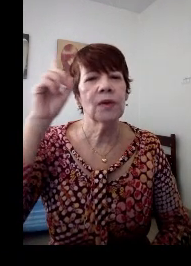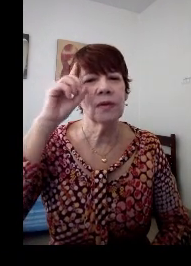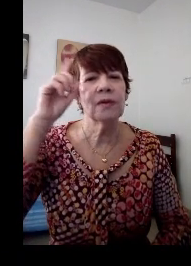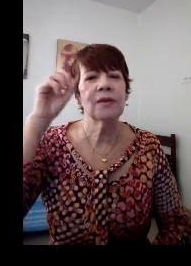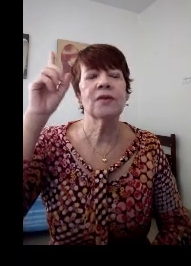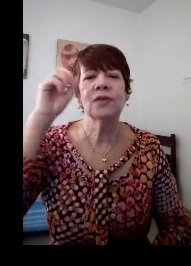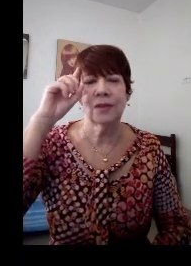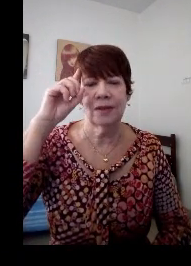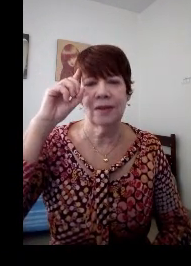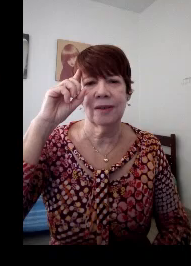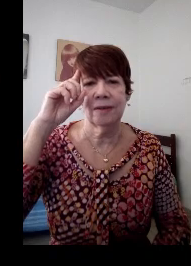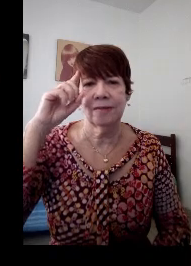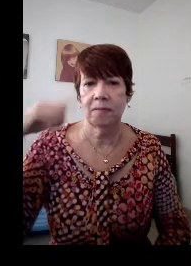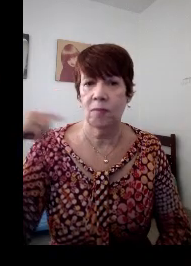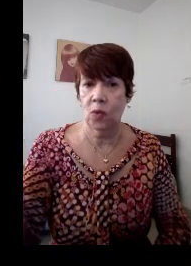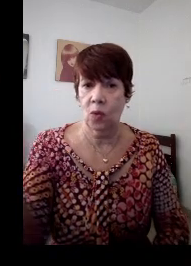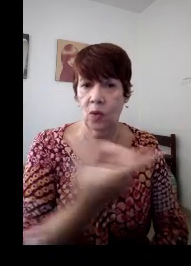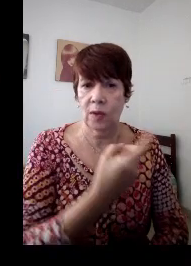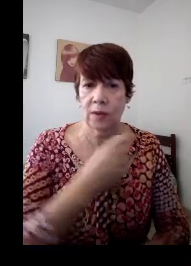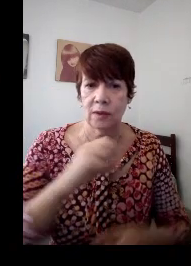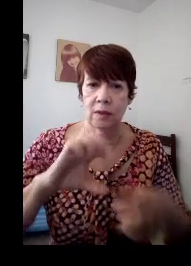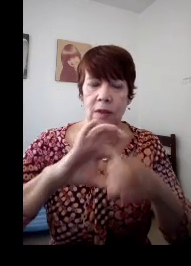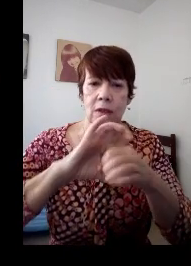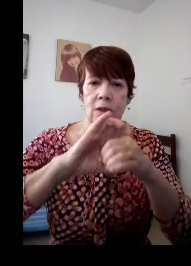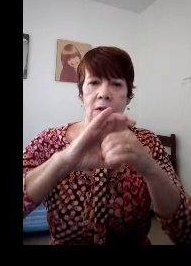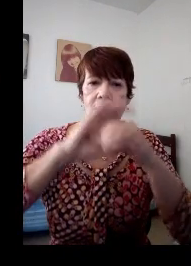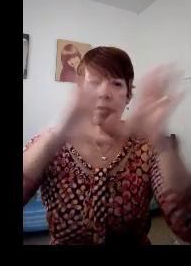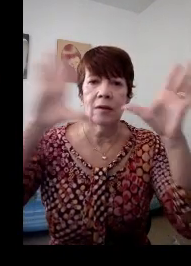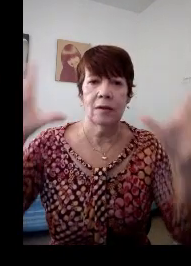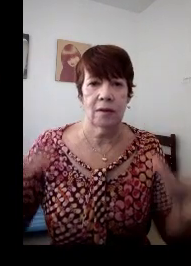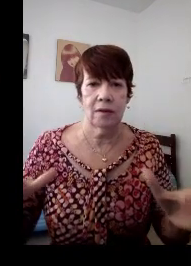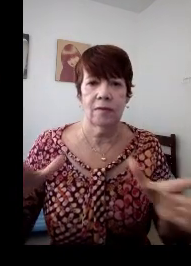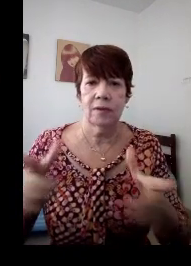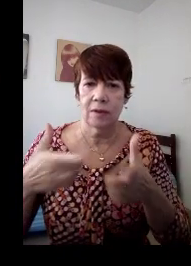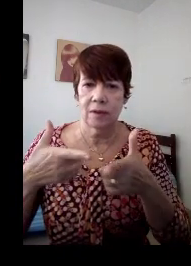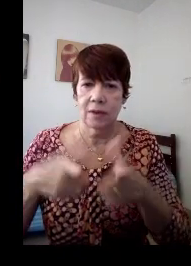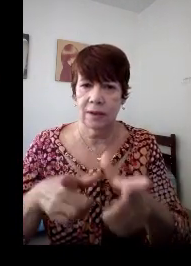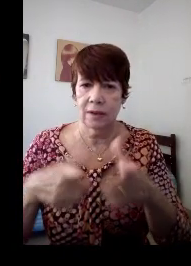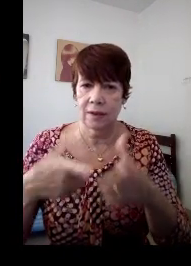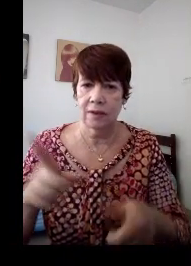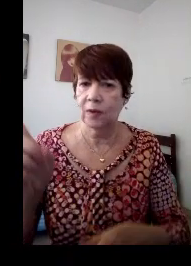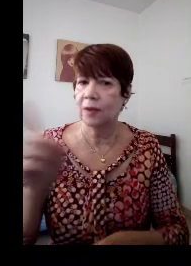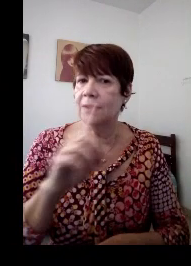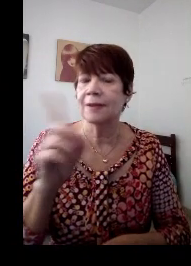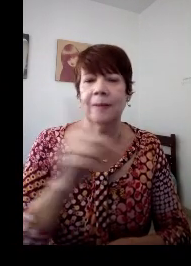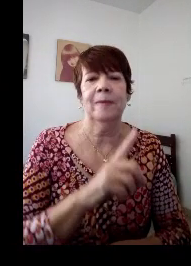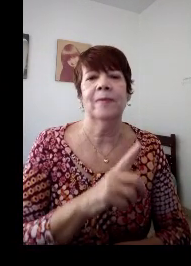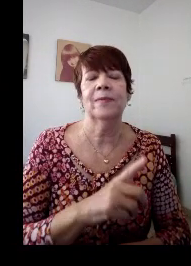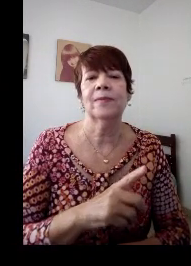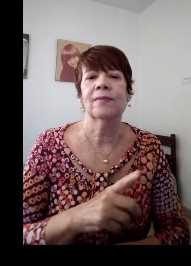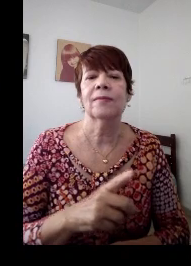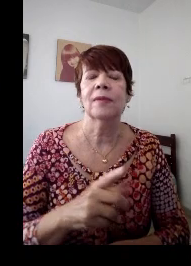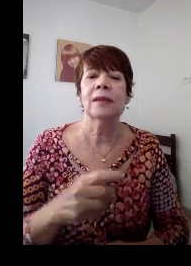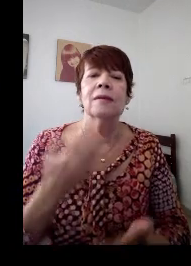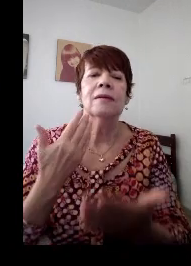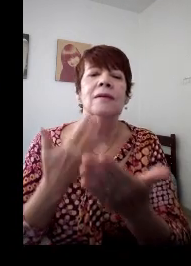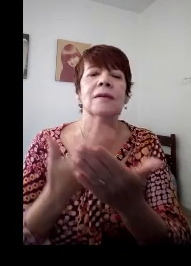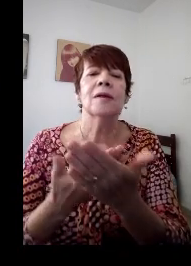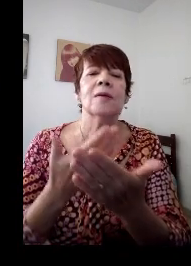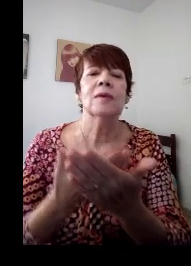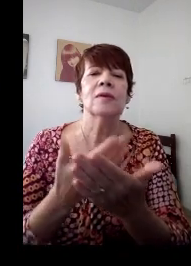né? Nós não estamos livres dessas tentações, e nós temos falado sobre essas tentações nas